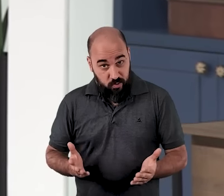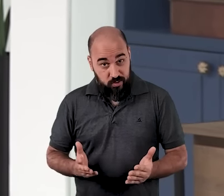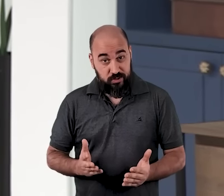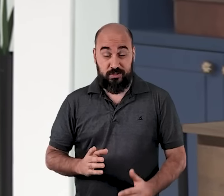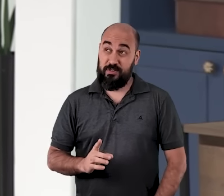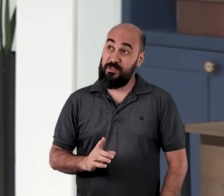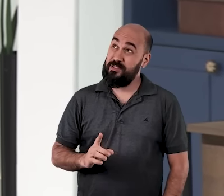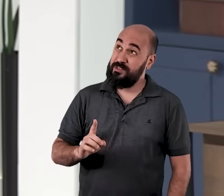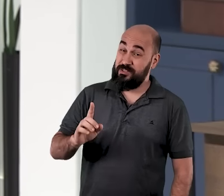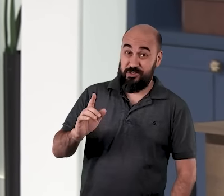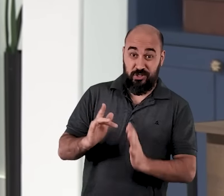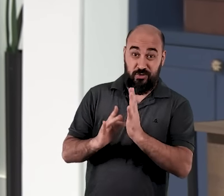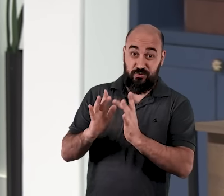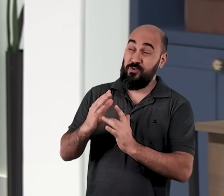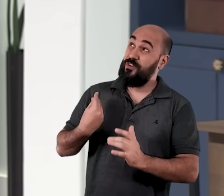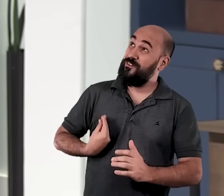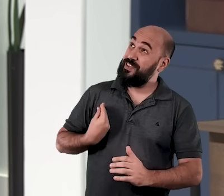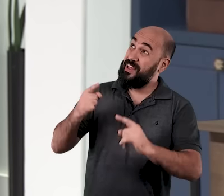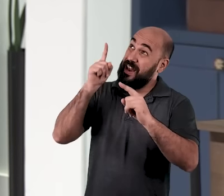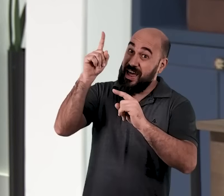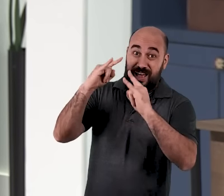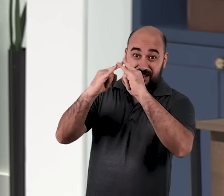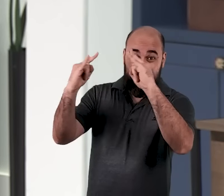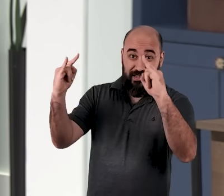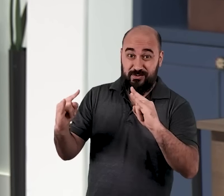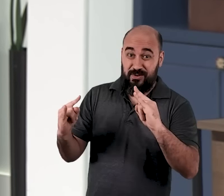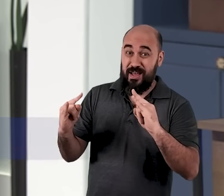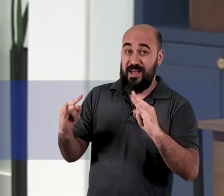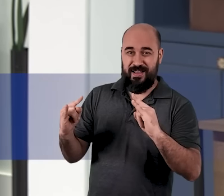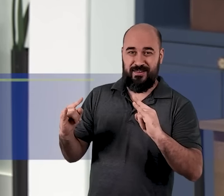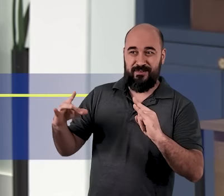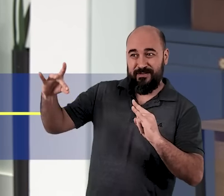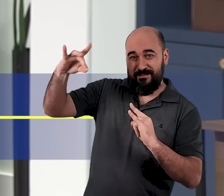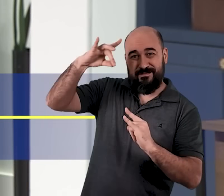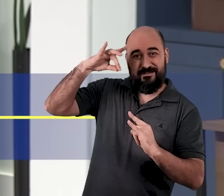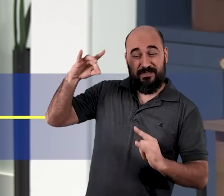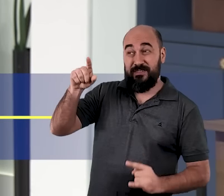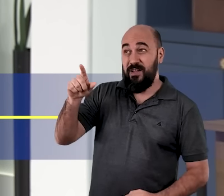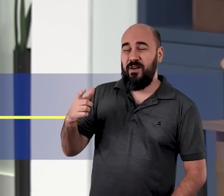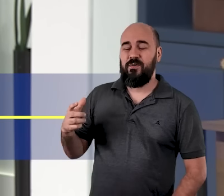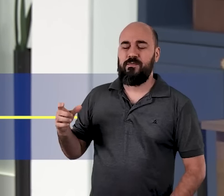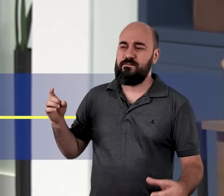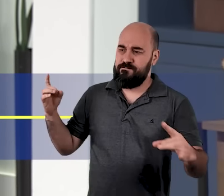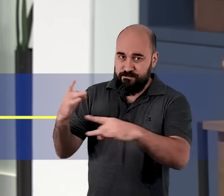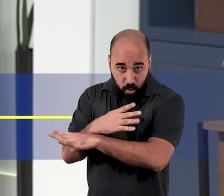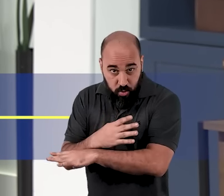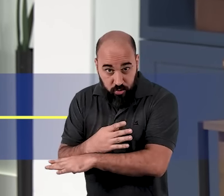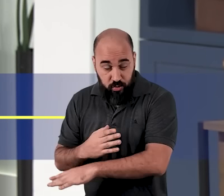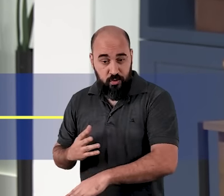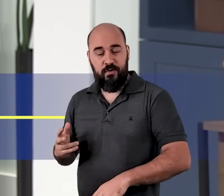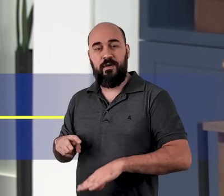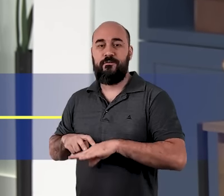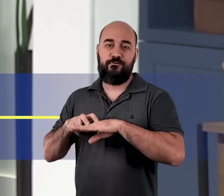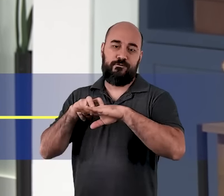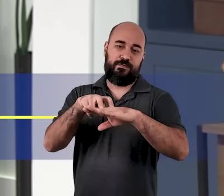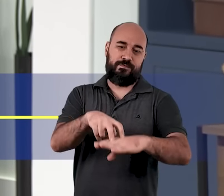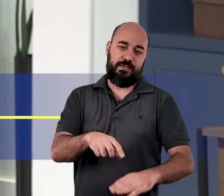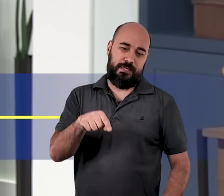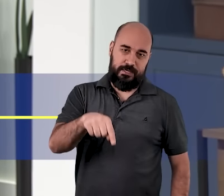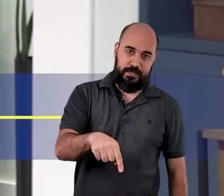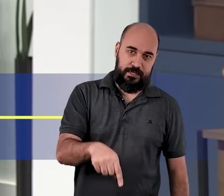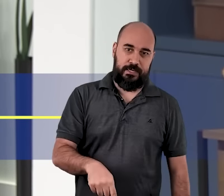celestial intercedendo por nós, e vai chegar o momento quando ele dirá: está feito. Está feito significa a